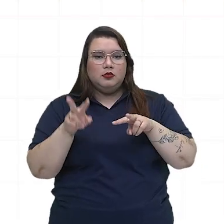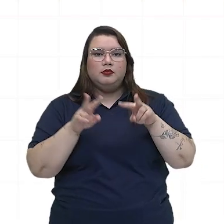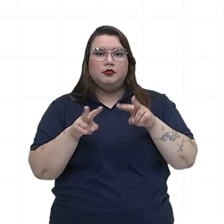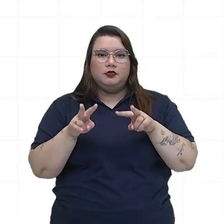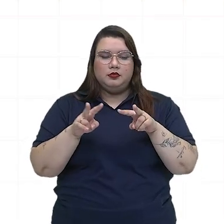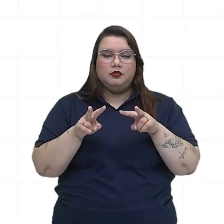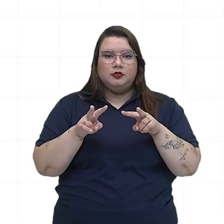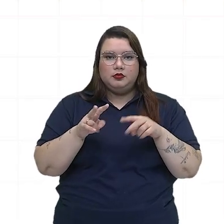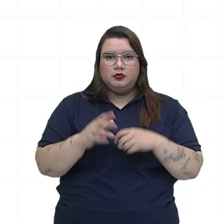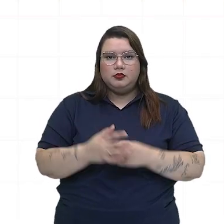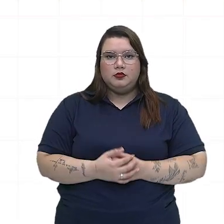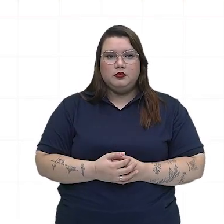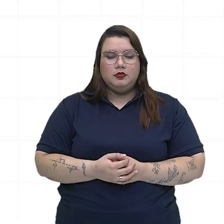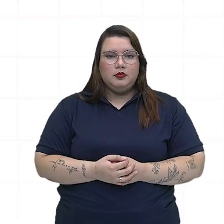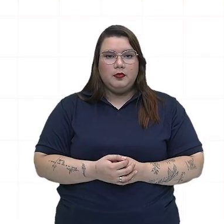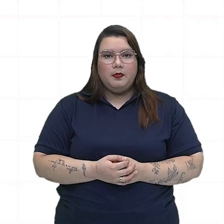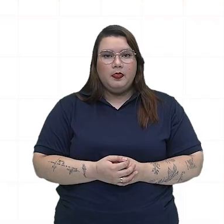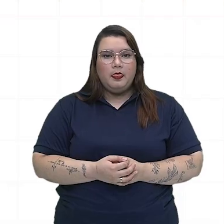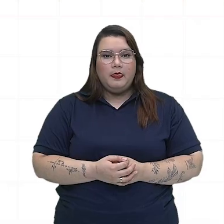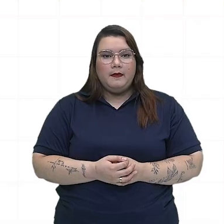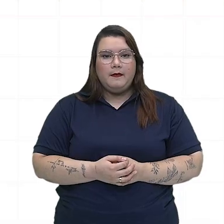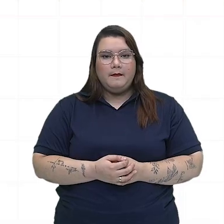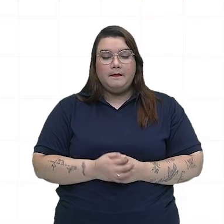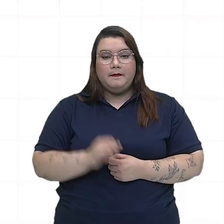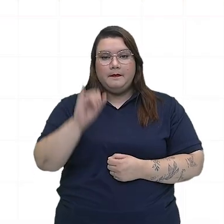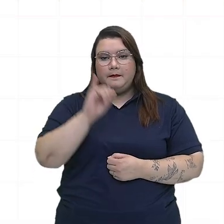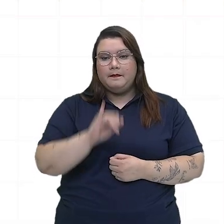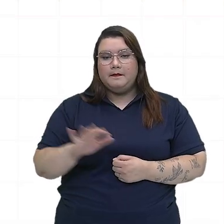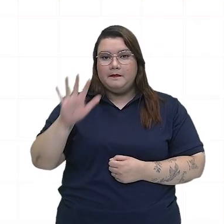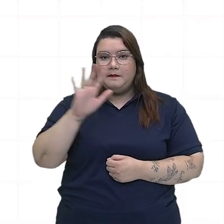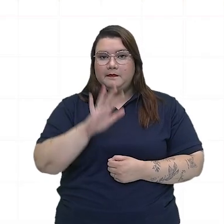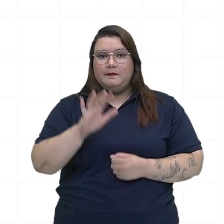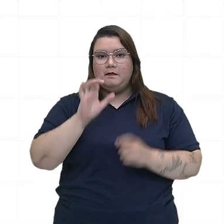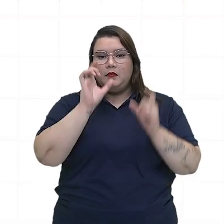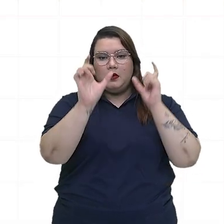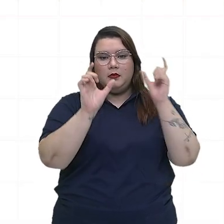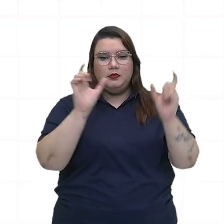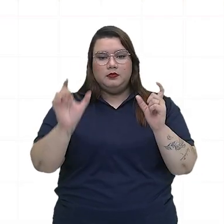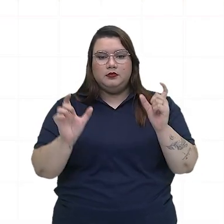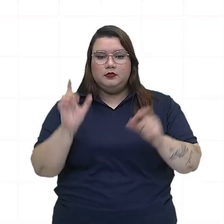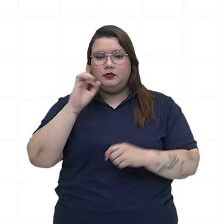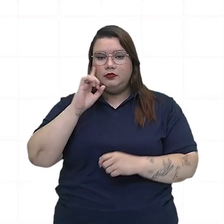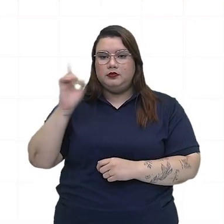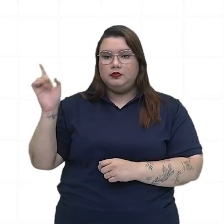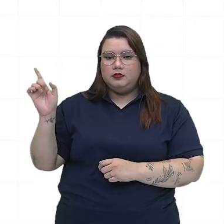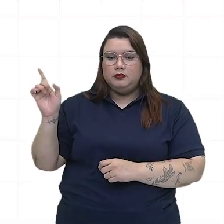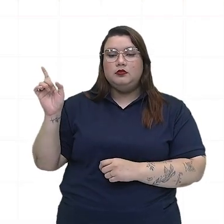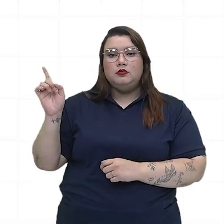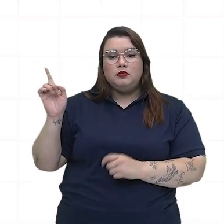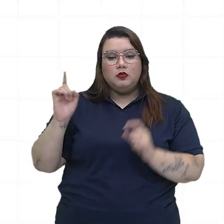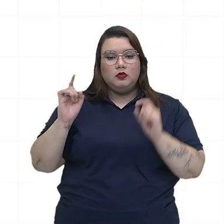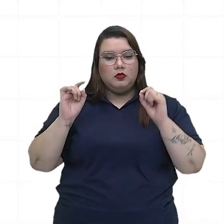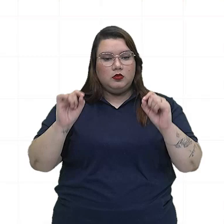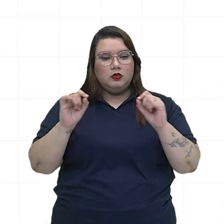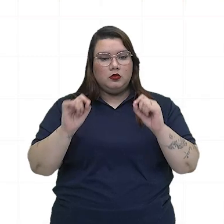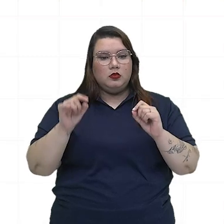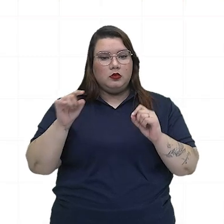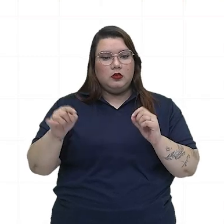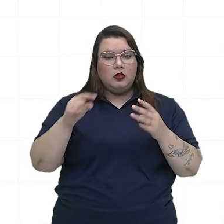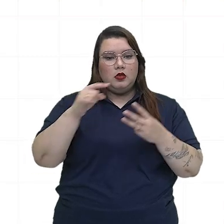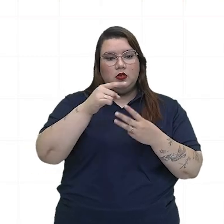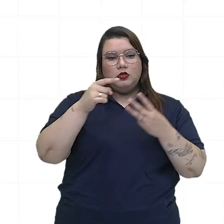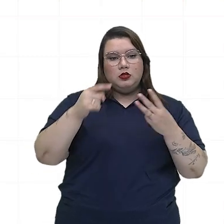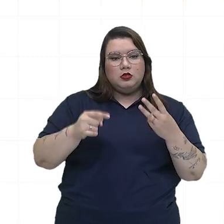2 galáxias principais. Nestas imagens, nós podem observar, né, esses